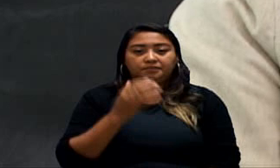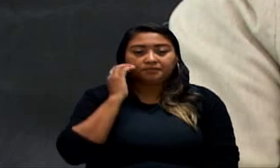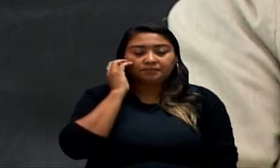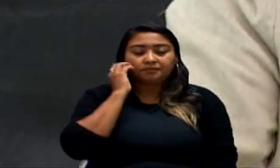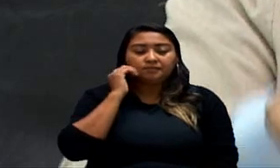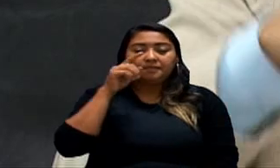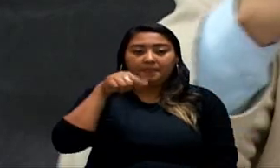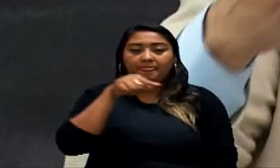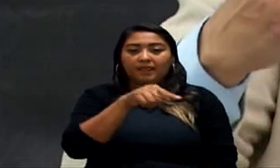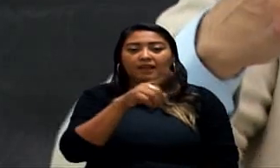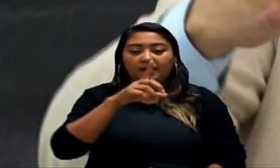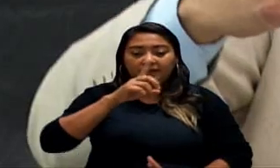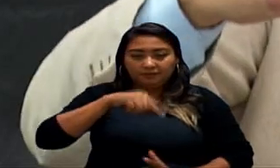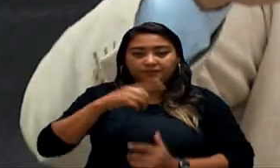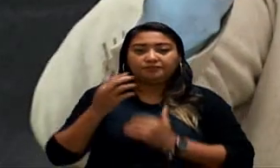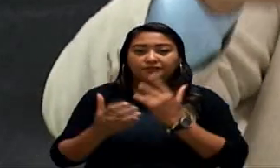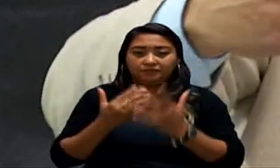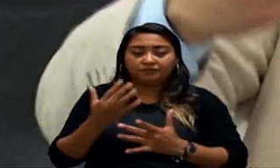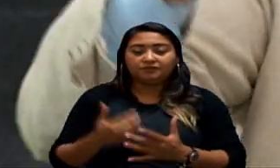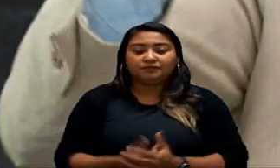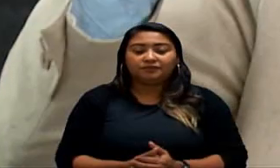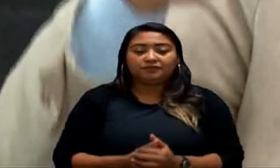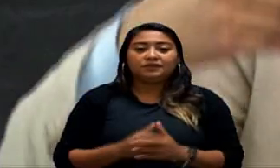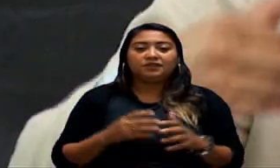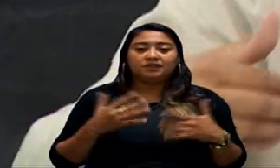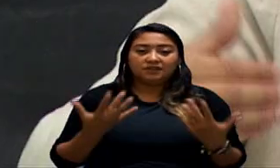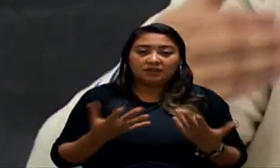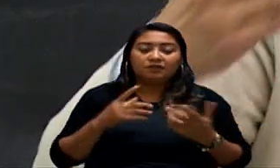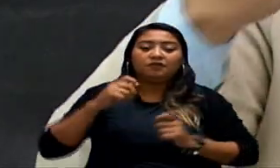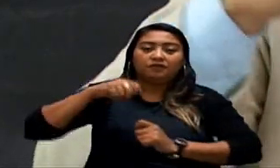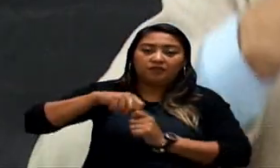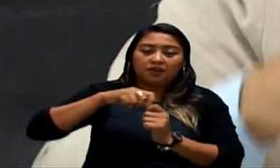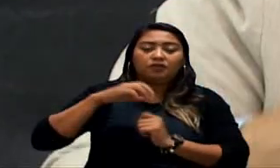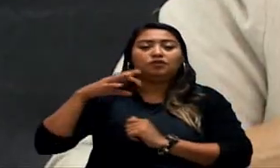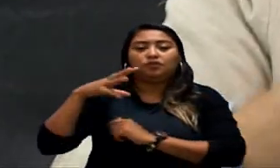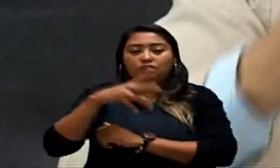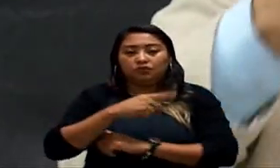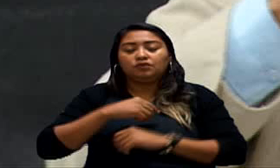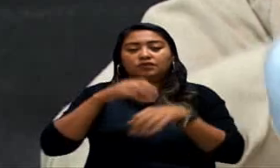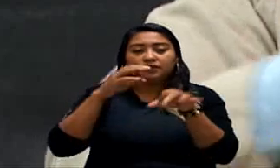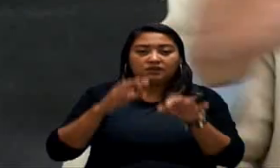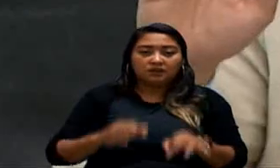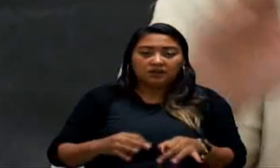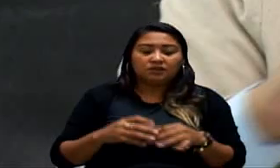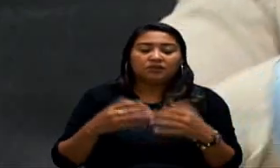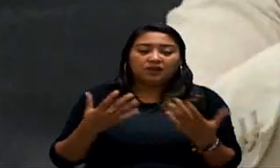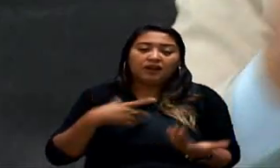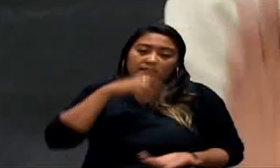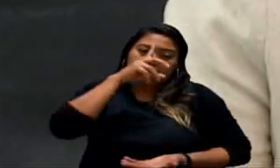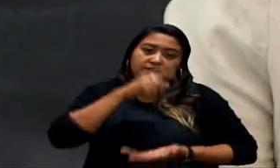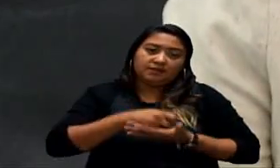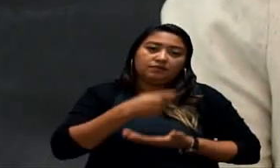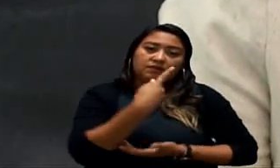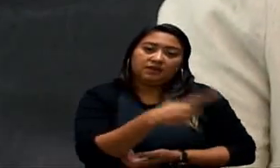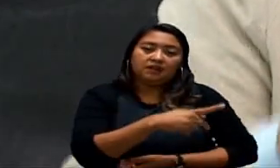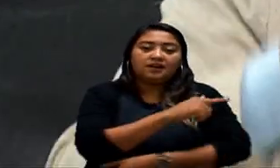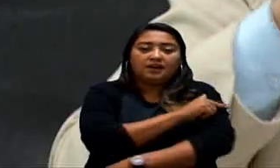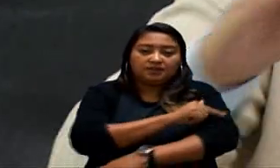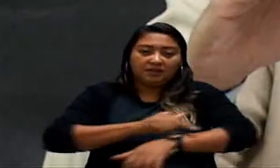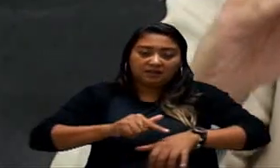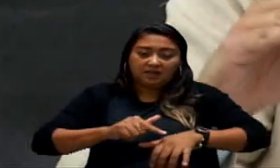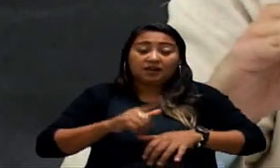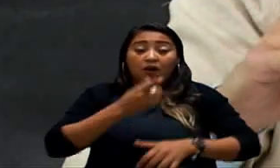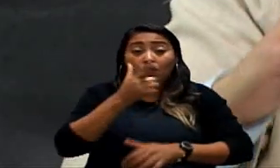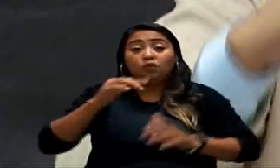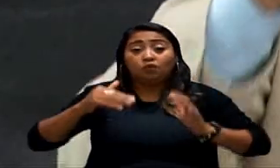foi cremado, e então, né, foi feita toda a cerimônia, tudo o que é, e assim a decisão dele foi respeitada, né? A